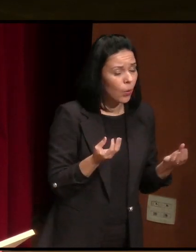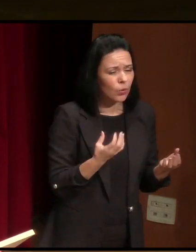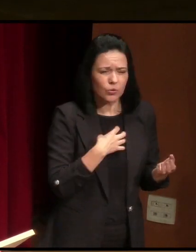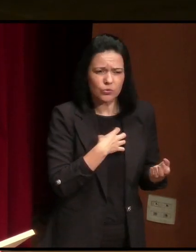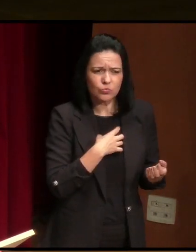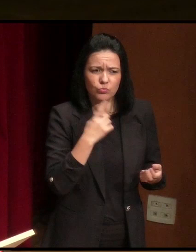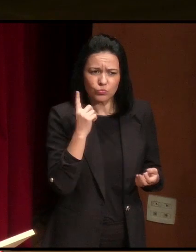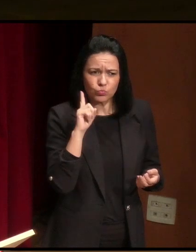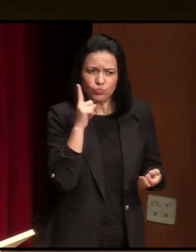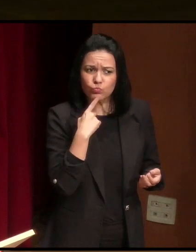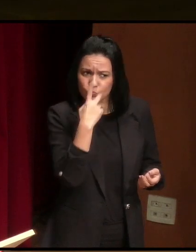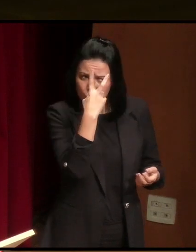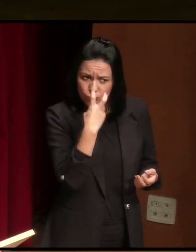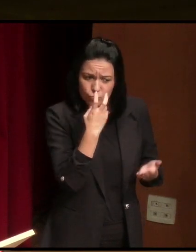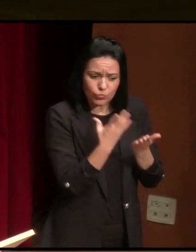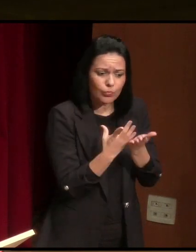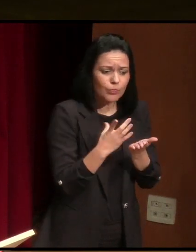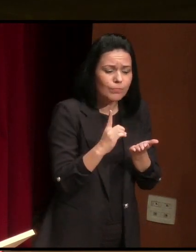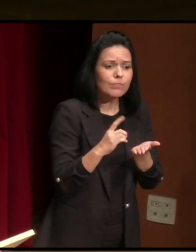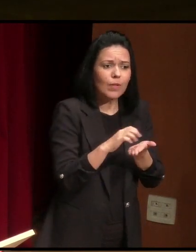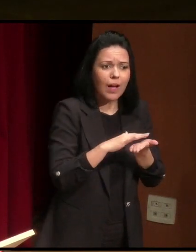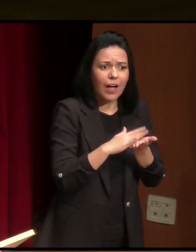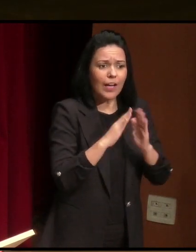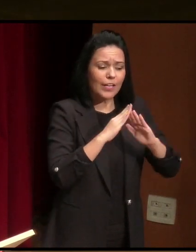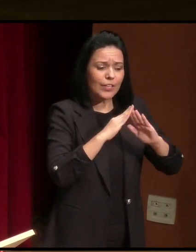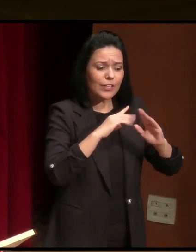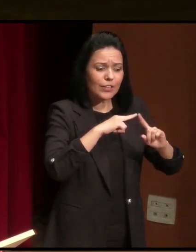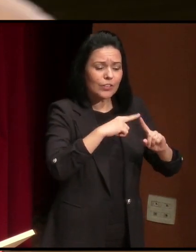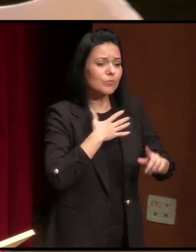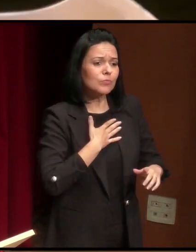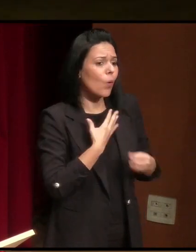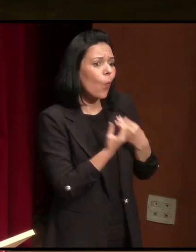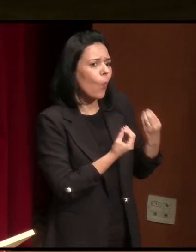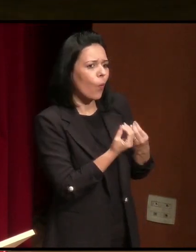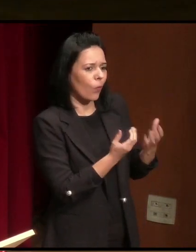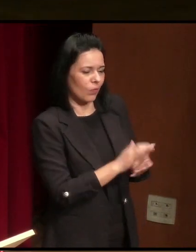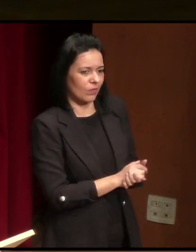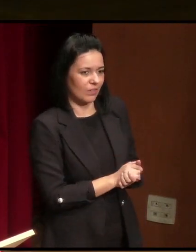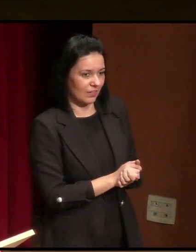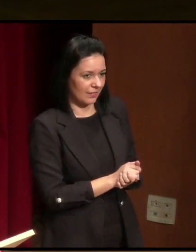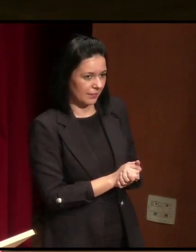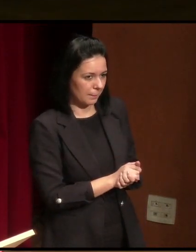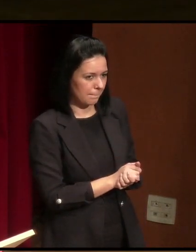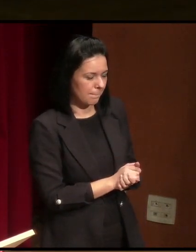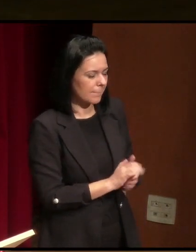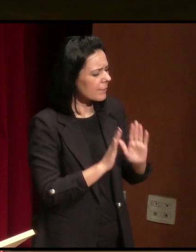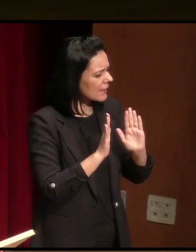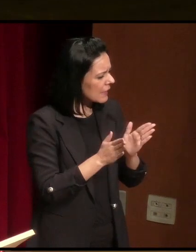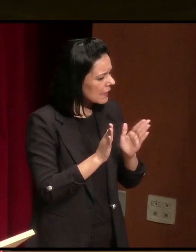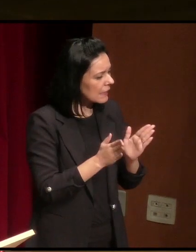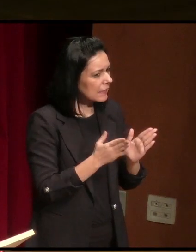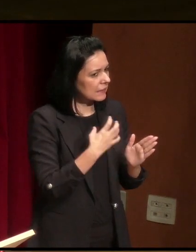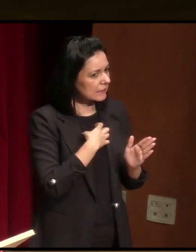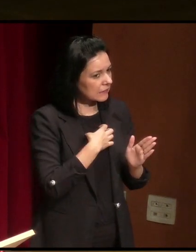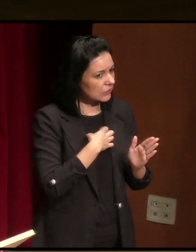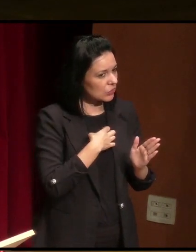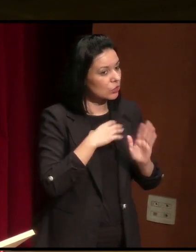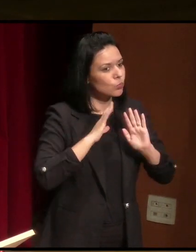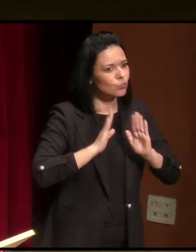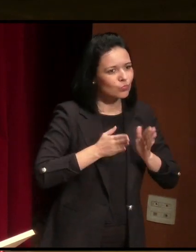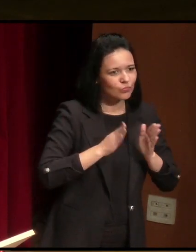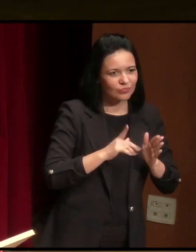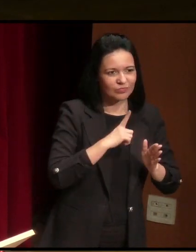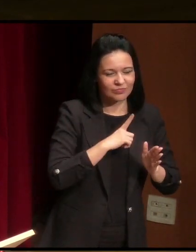visuais terem acesso a essa Bíblia na minha igreja? E como era um bairro em Niterói ali, ele pegou, simplesmente alugou um carro de